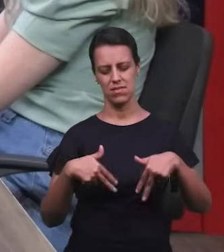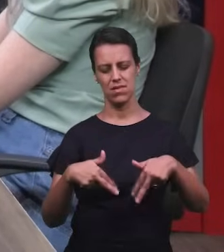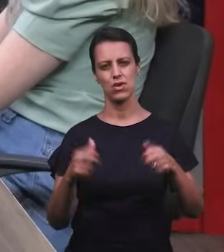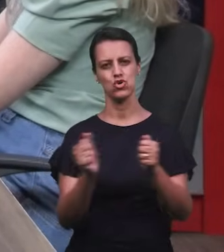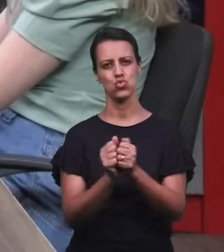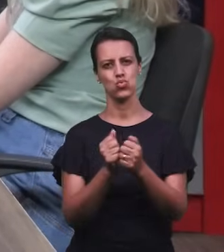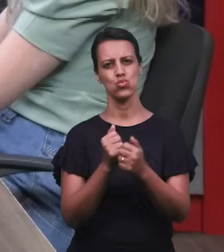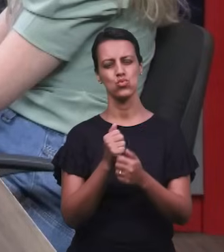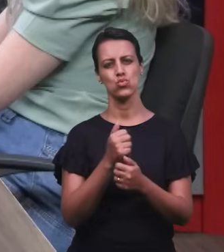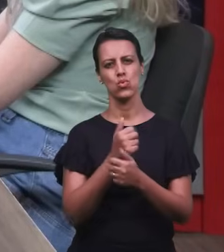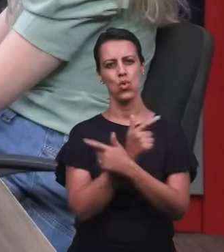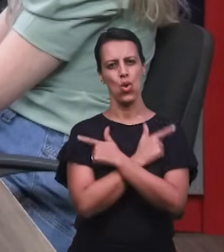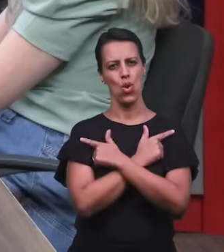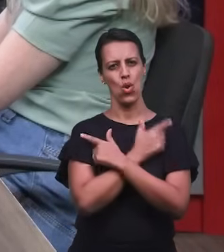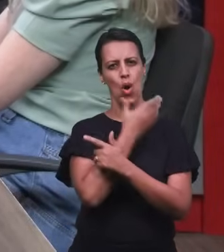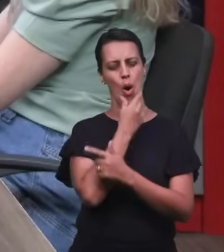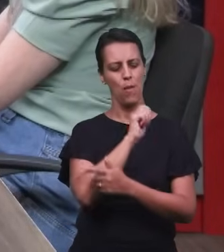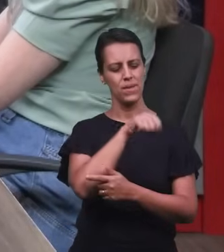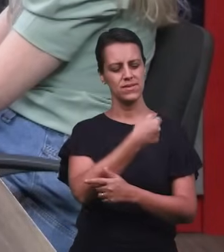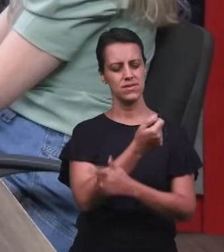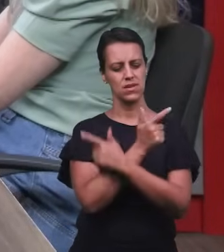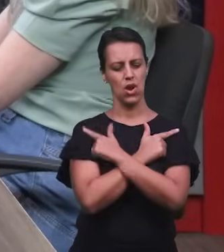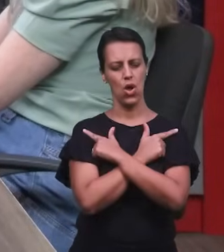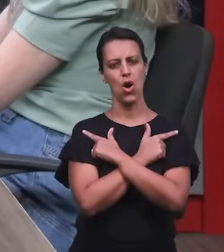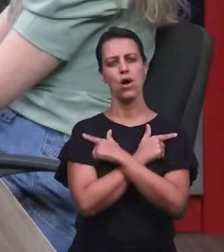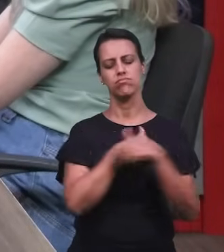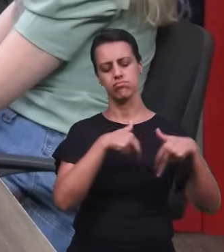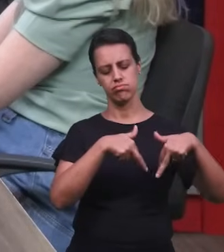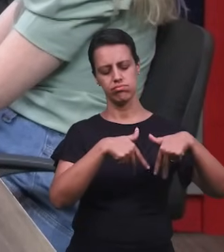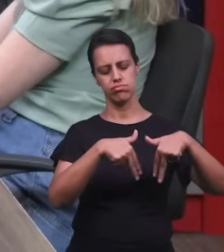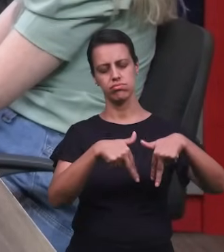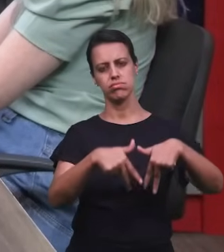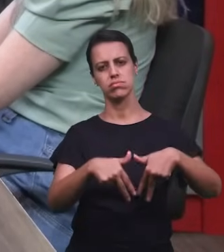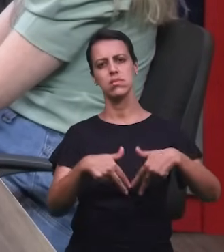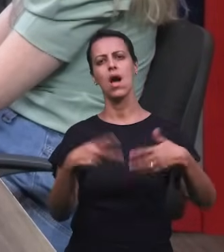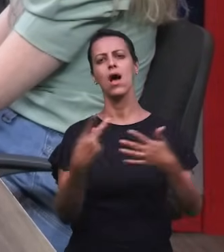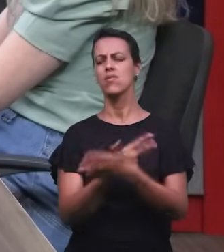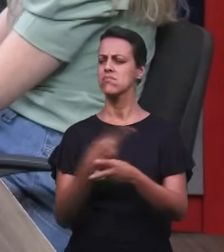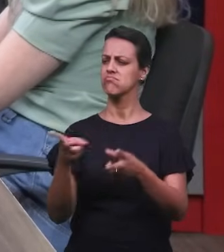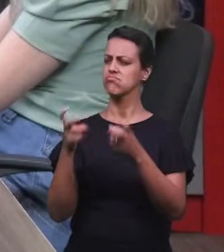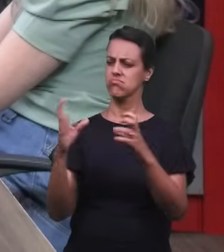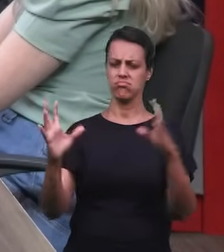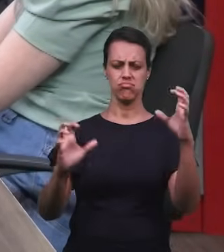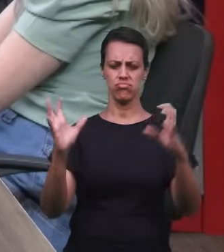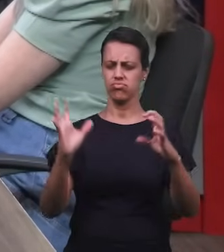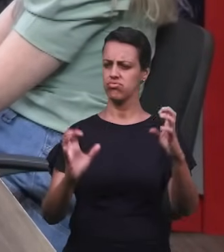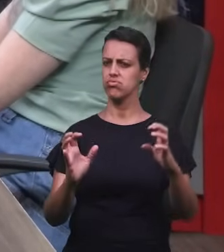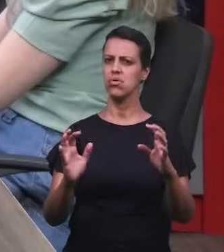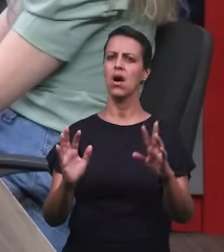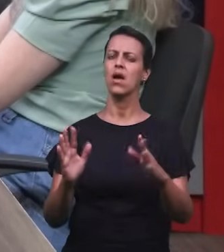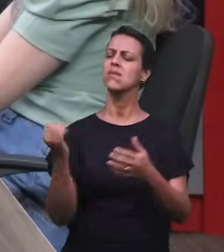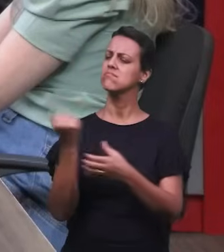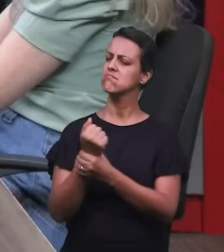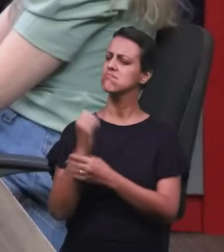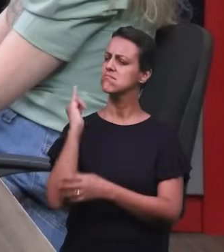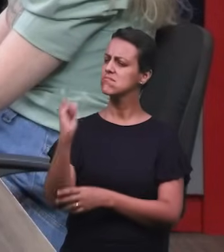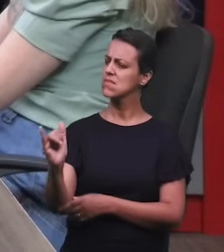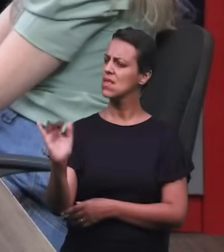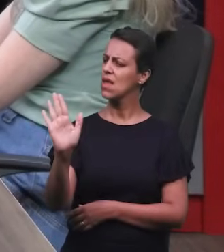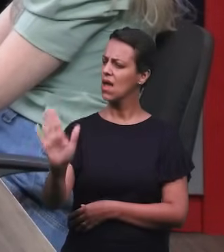aí houve contenda, né, entre os pastores de Ló, os pastores de Abraão, e aí ele chama, fala, não haja contenda,